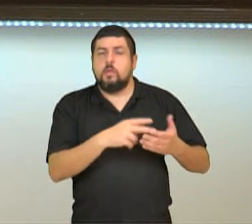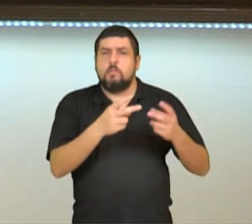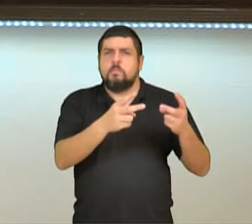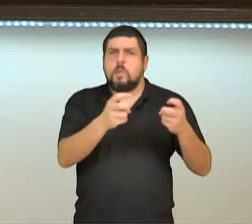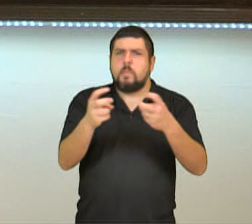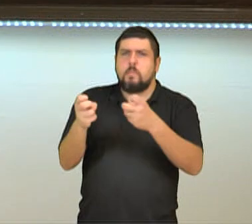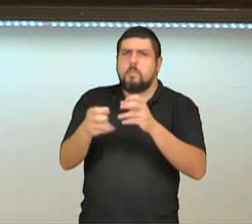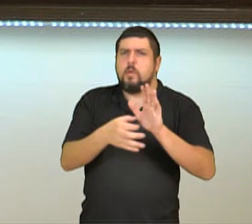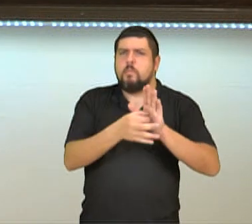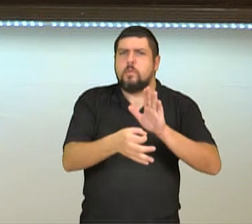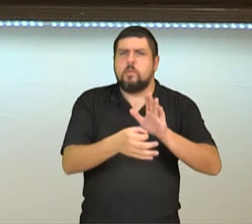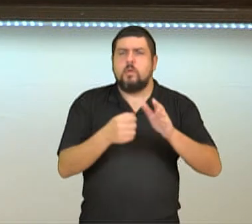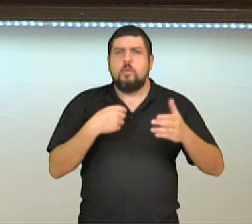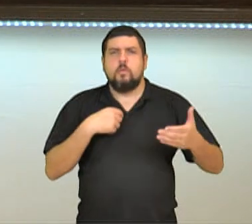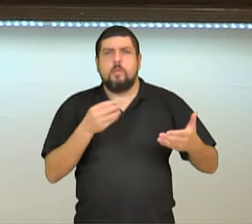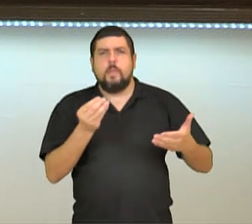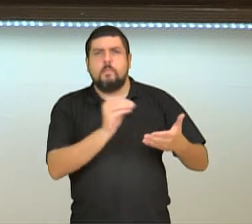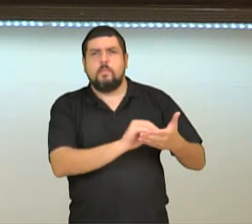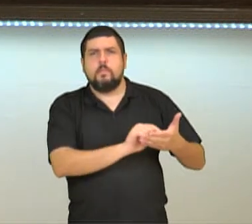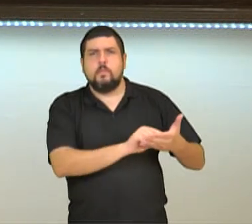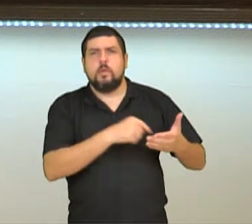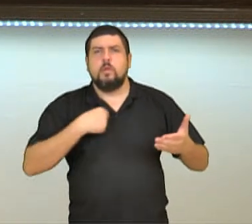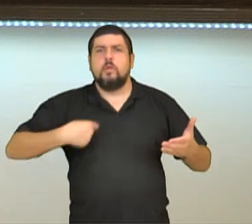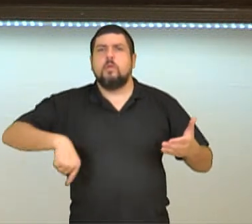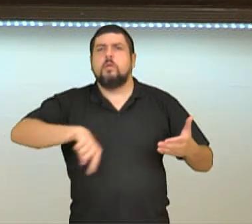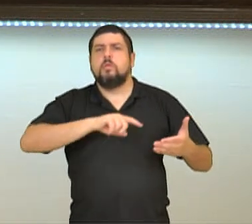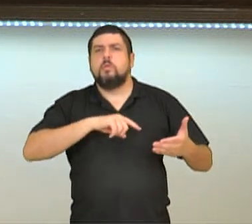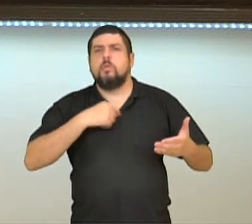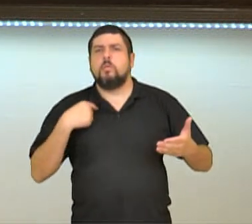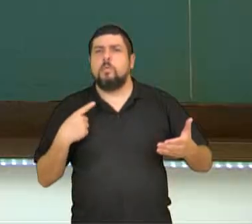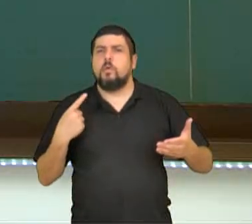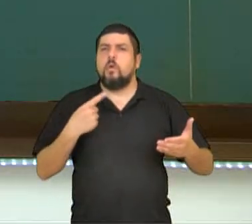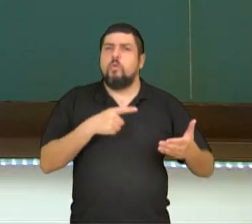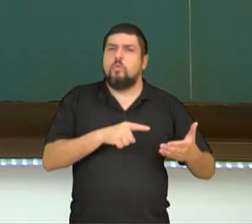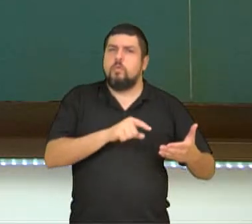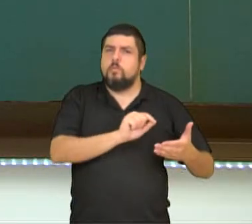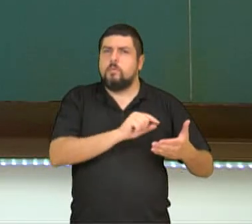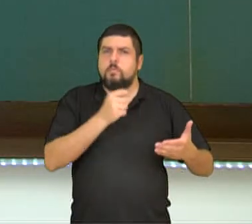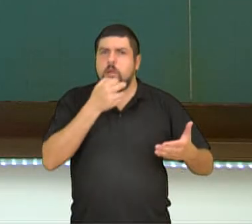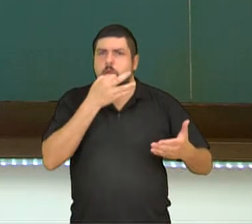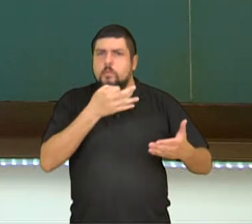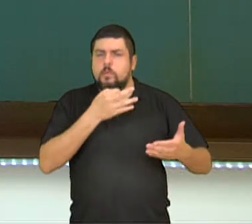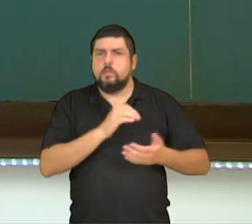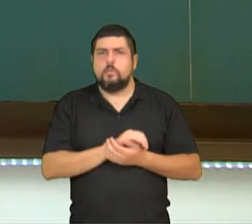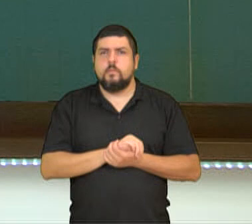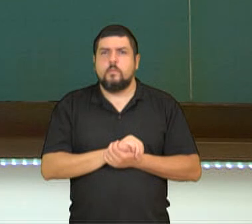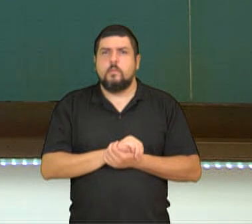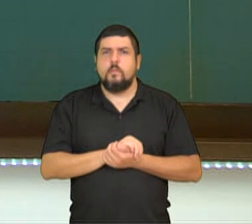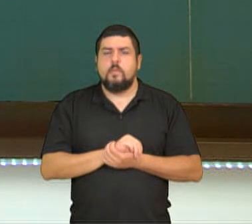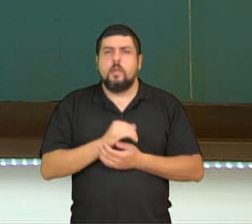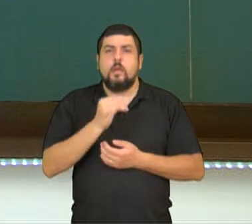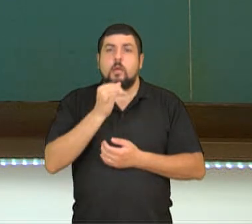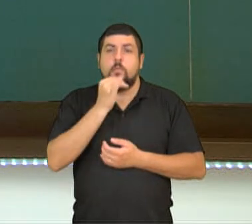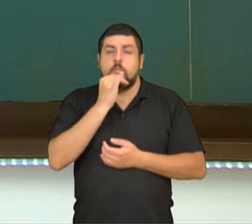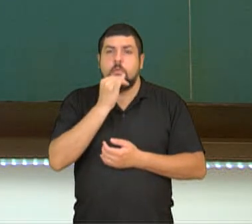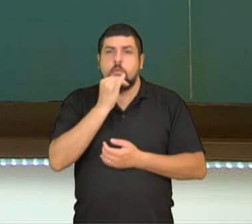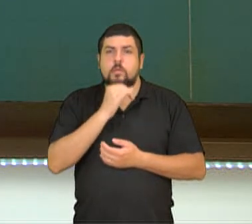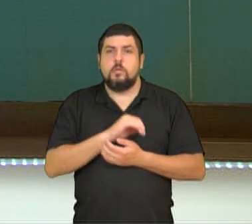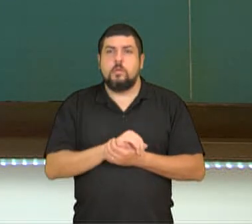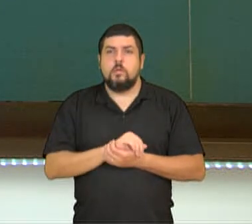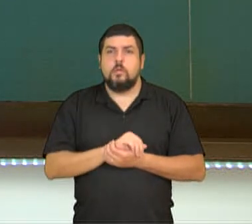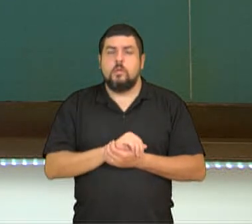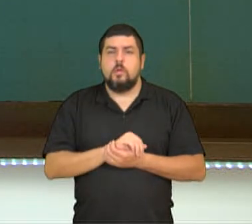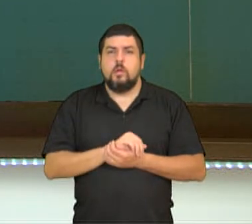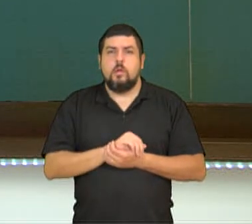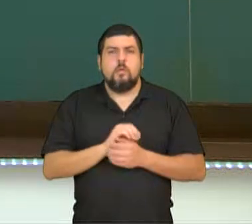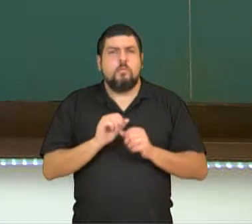para rebater essa crítica. Né? No caso, se a intenção era criticar, por exemplo, uma professora por aparentar ter uma